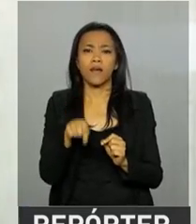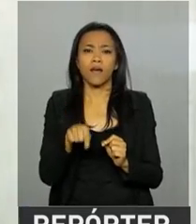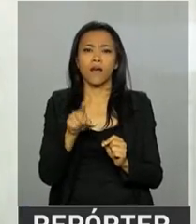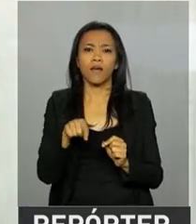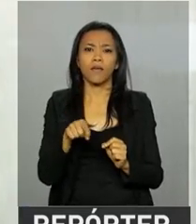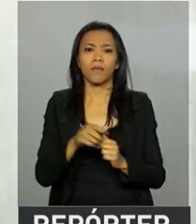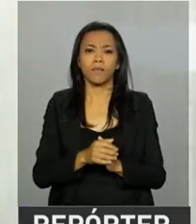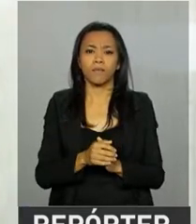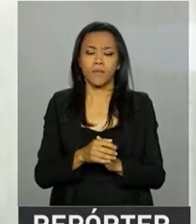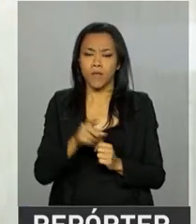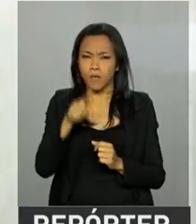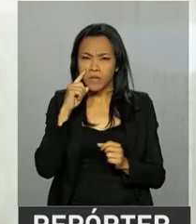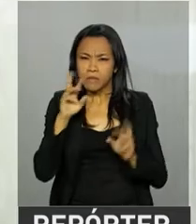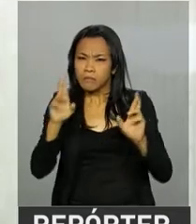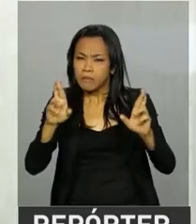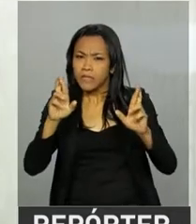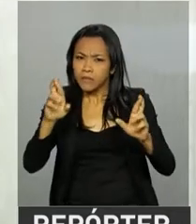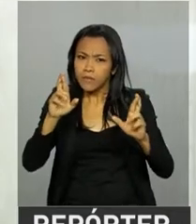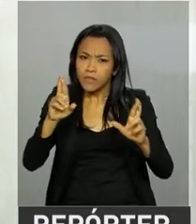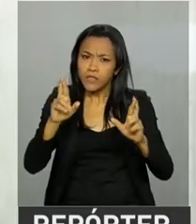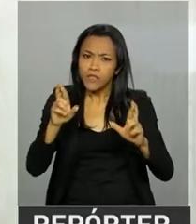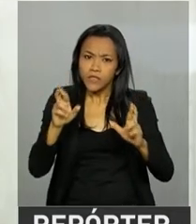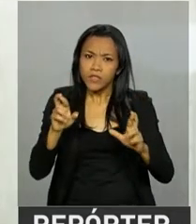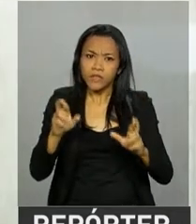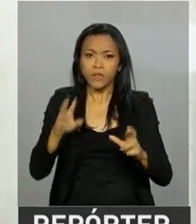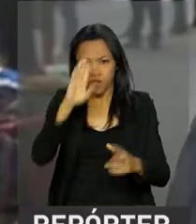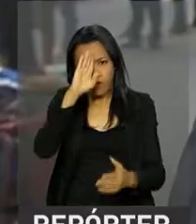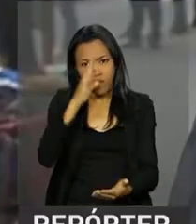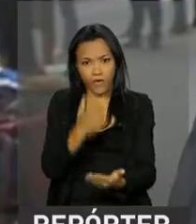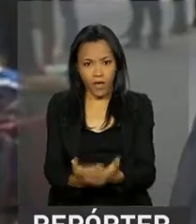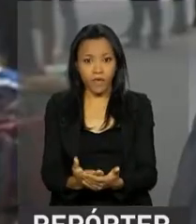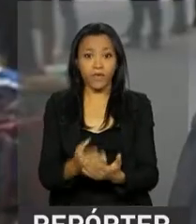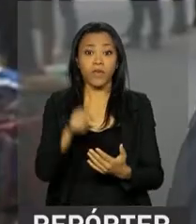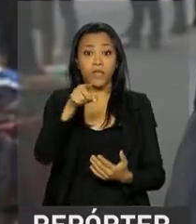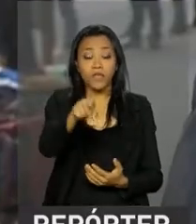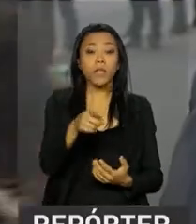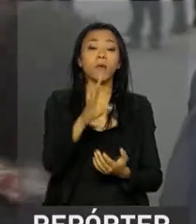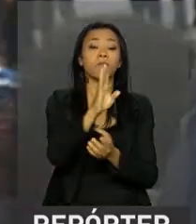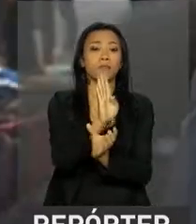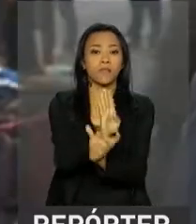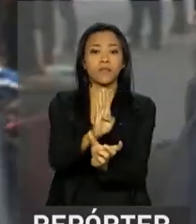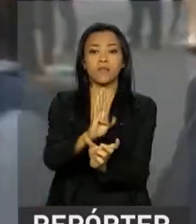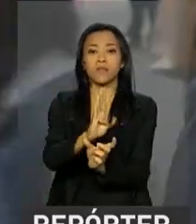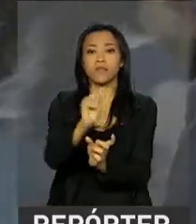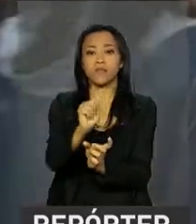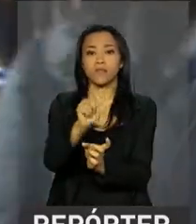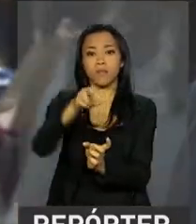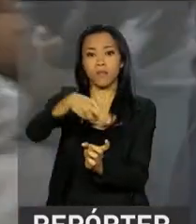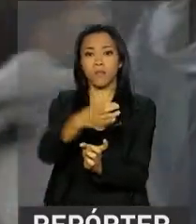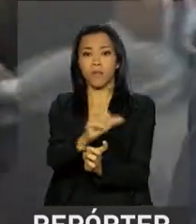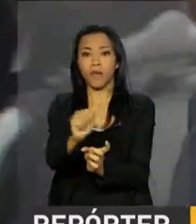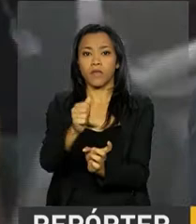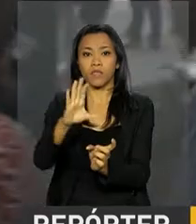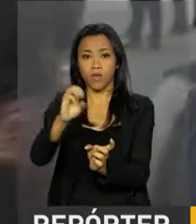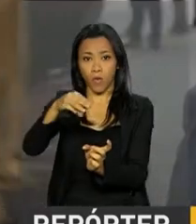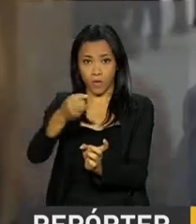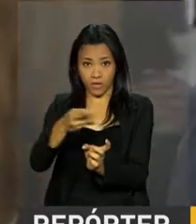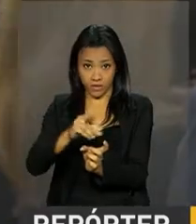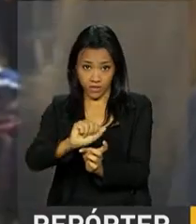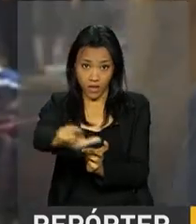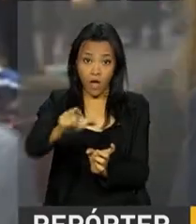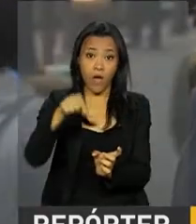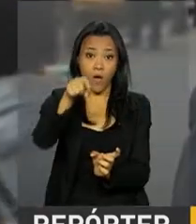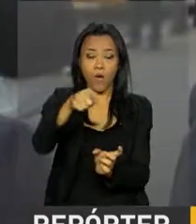uma expectativa é confiável o ritmo da balança comercial em 2017 pode ser explicado pelo aumento